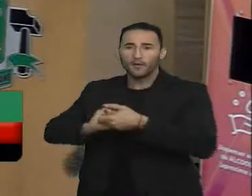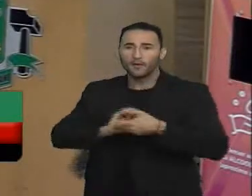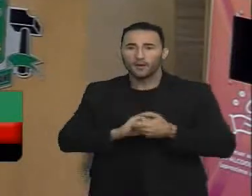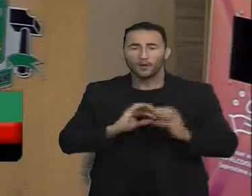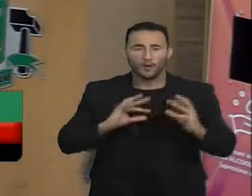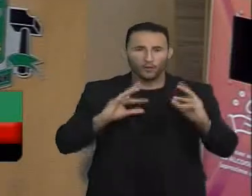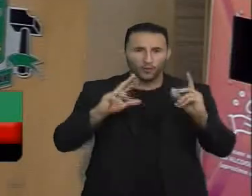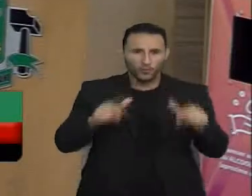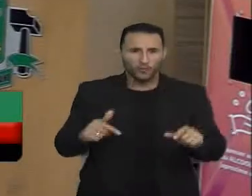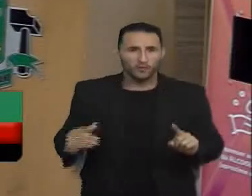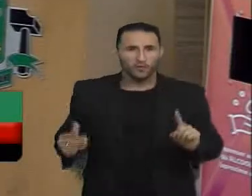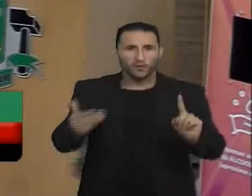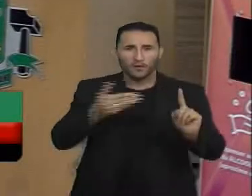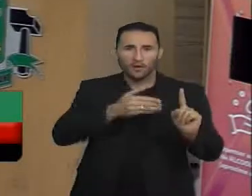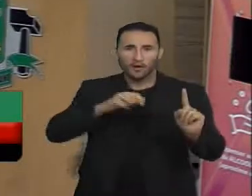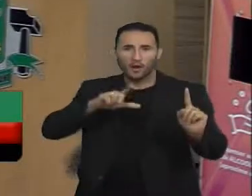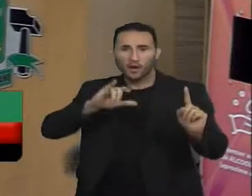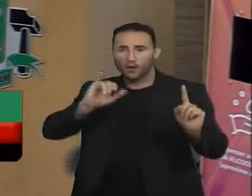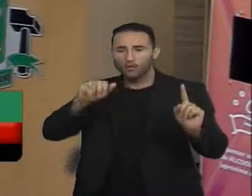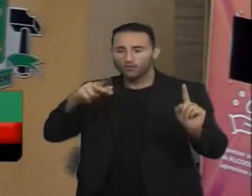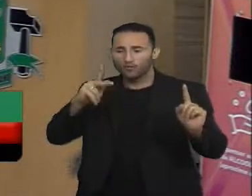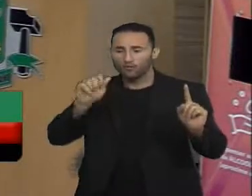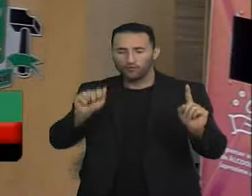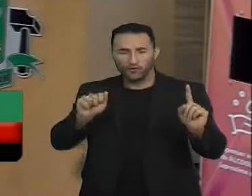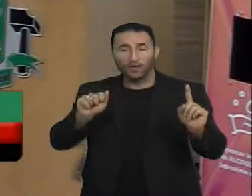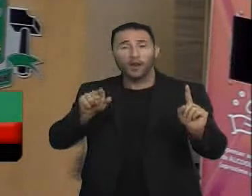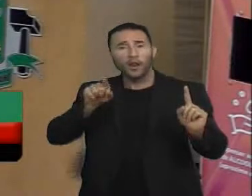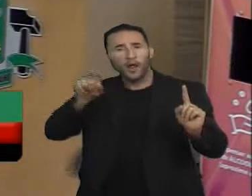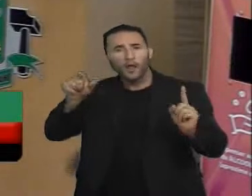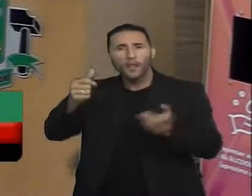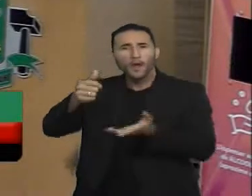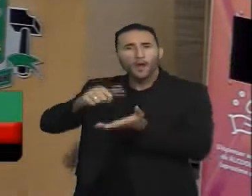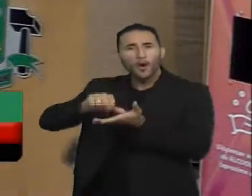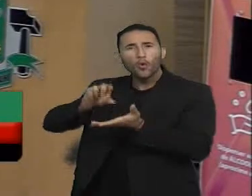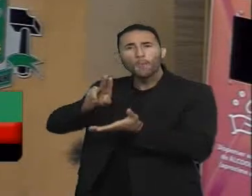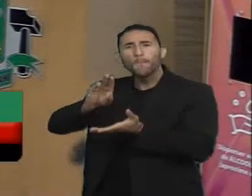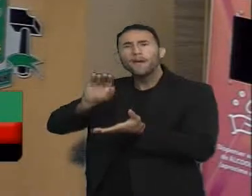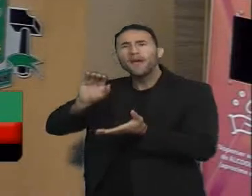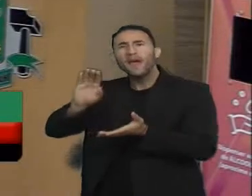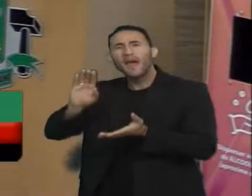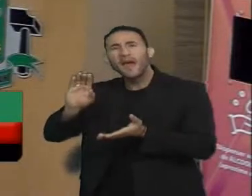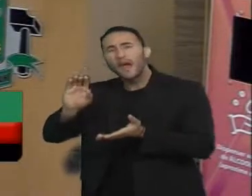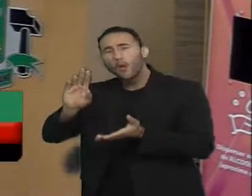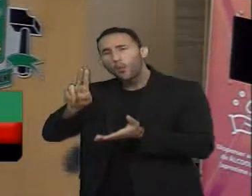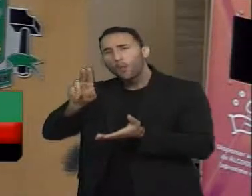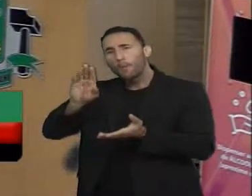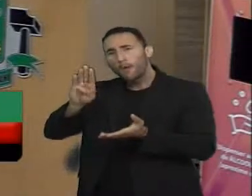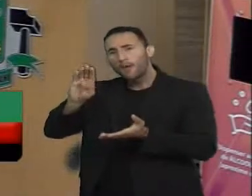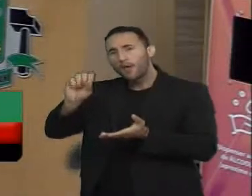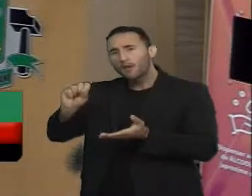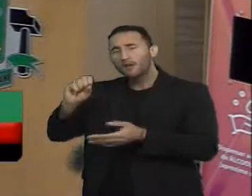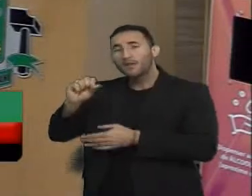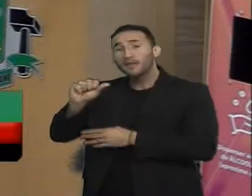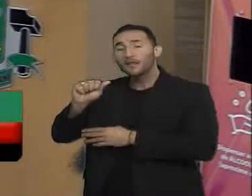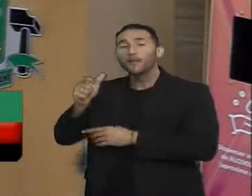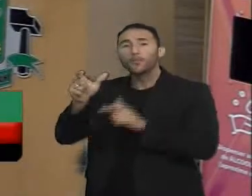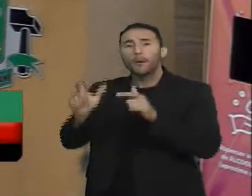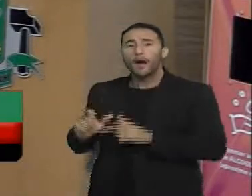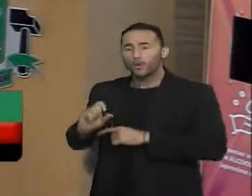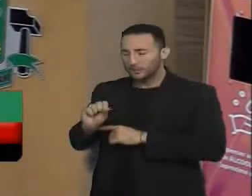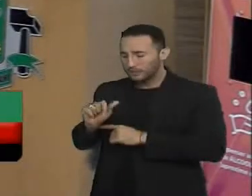prontos-socorros, em nome da Claudinha, do PS Santo Antônio, que também faz um grande trabalho, não só lá, mas o